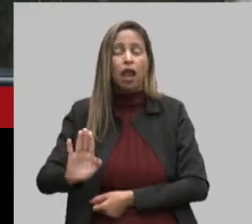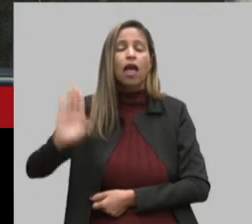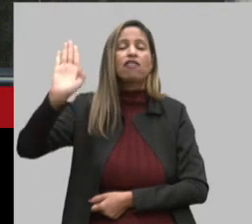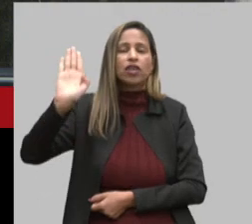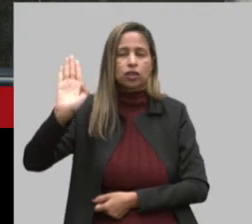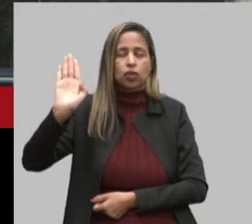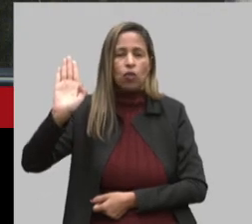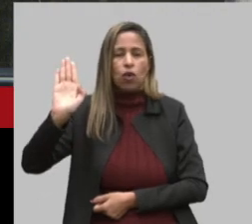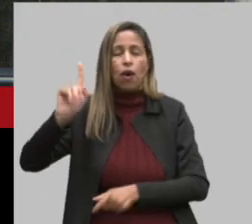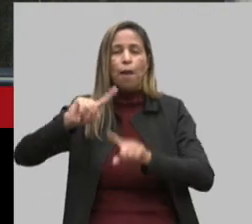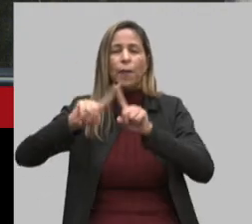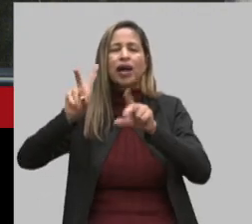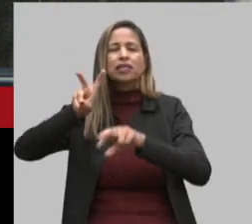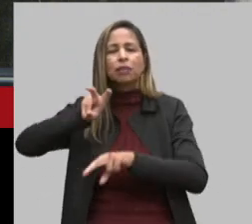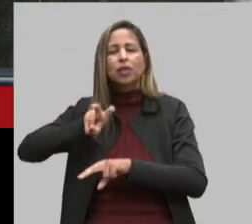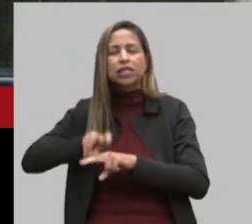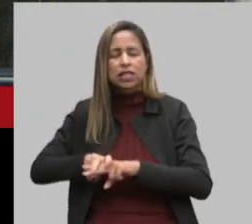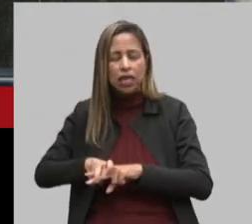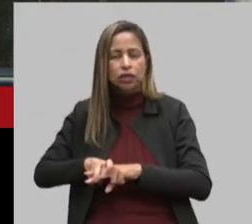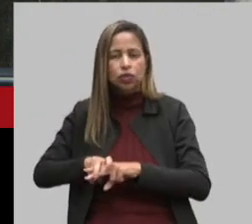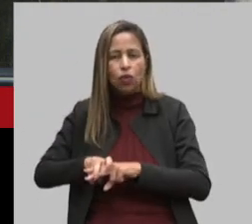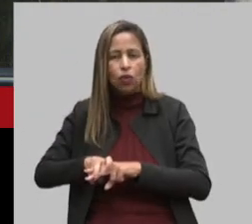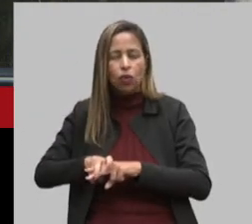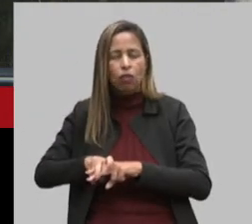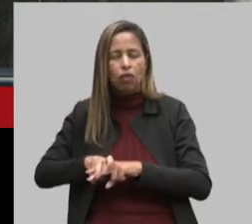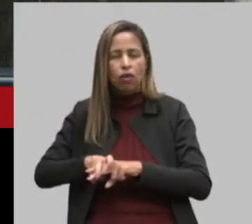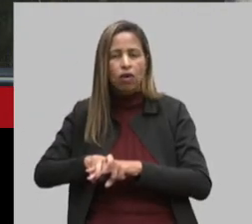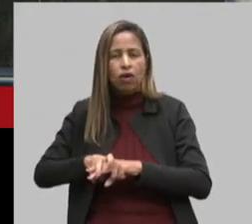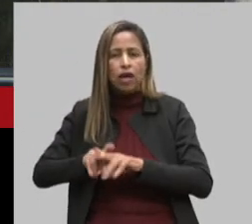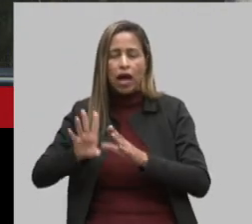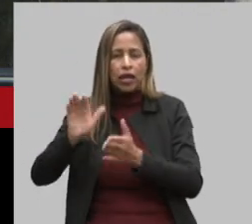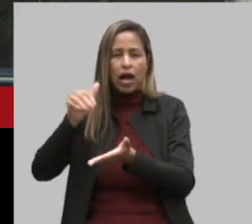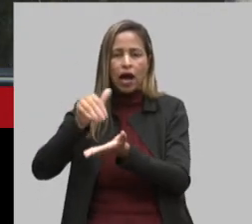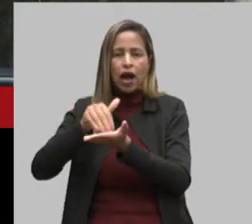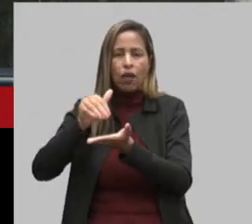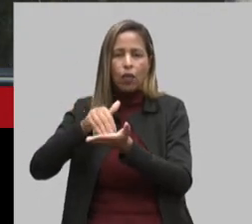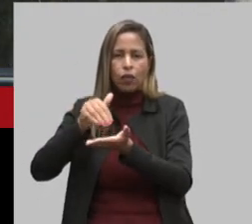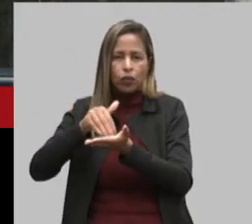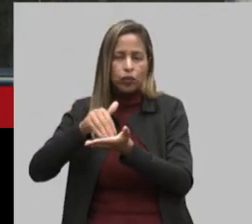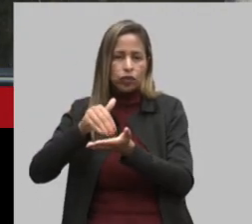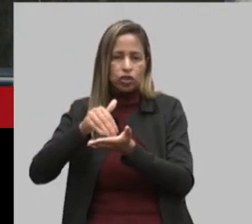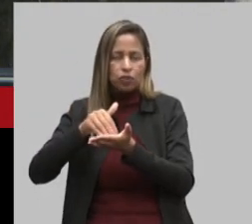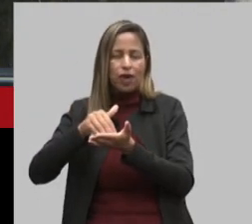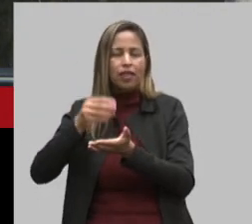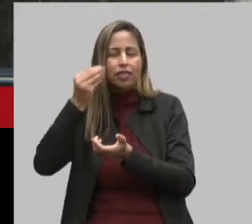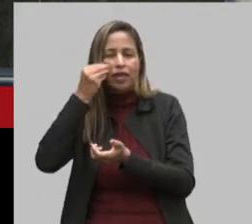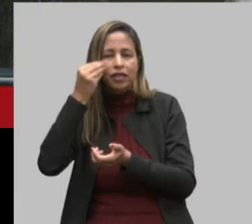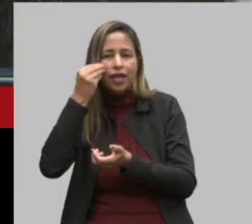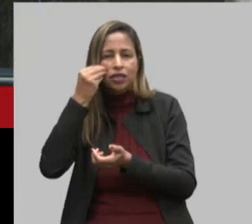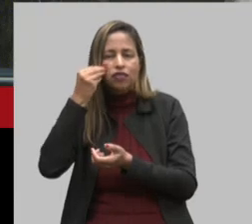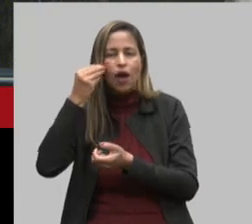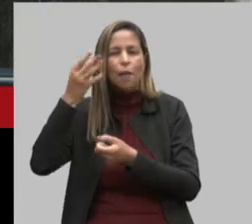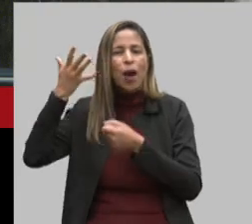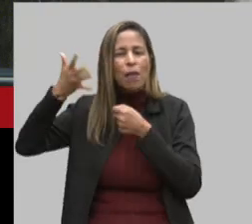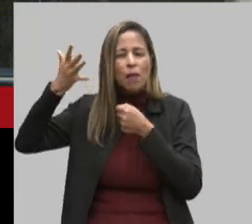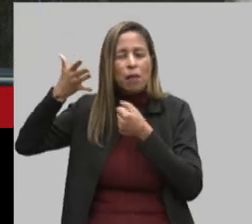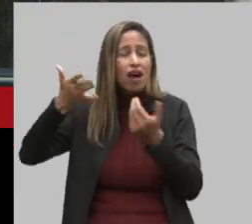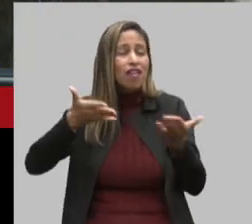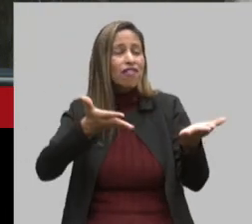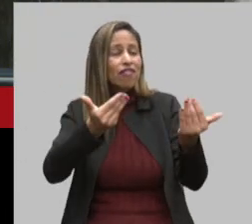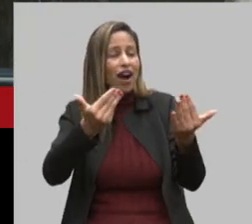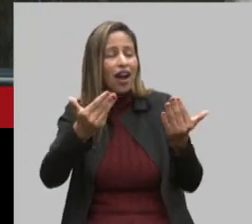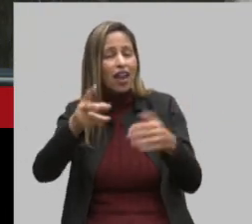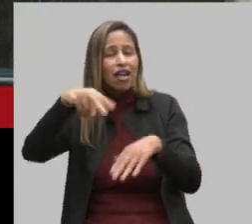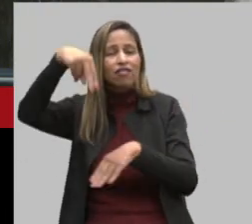mas depois se sentou e a gente ainda na última na última tentativa para ser orador eu disse vai André se levante